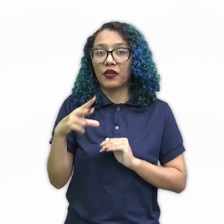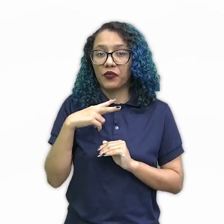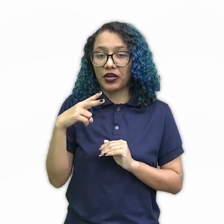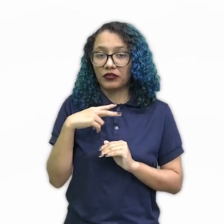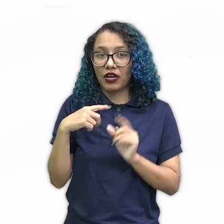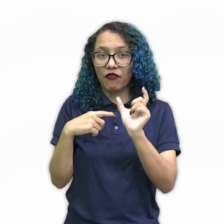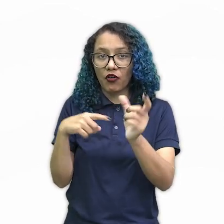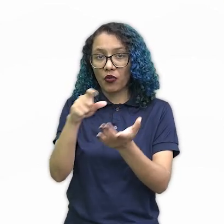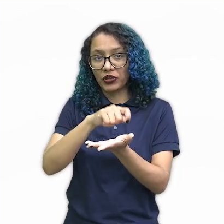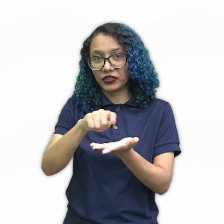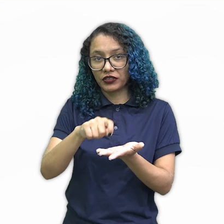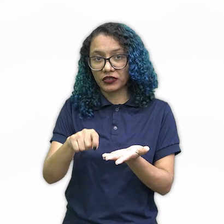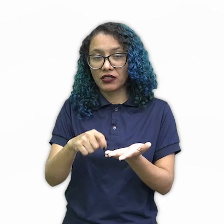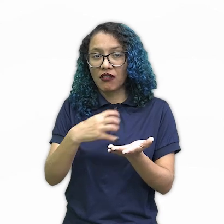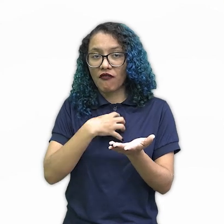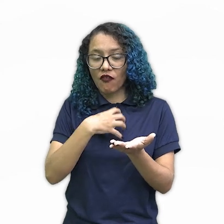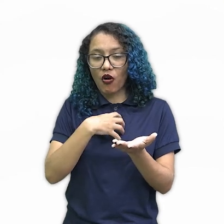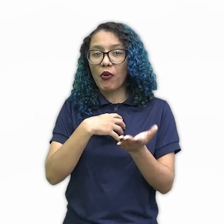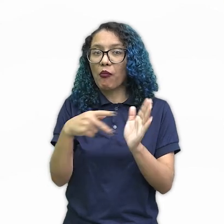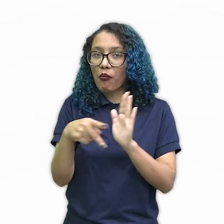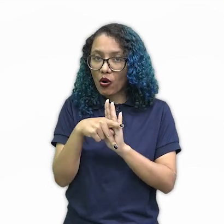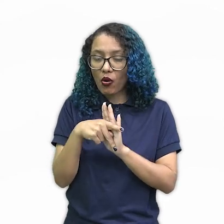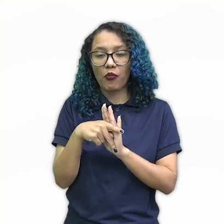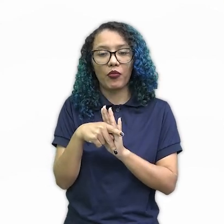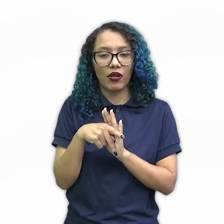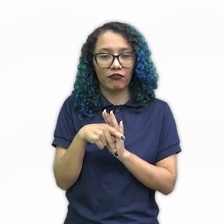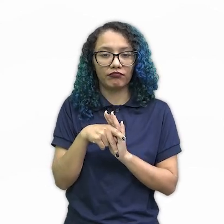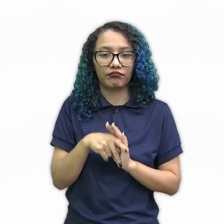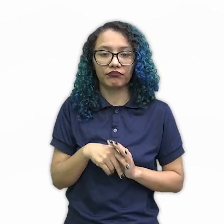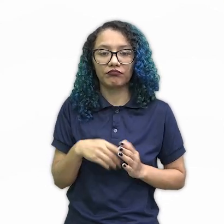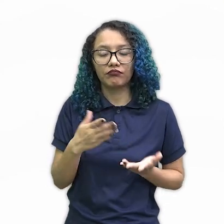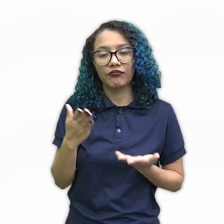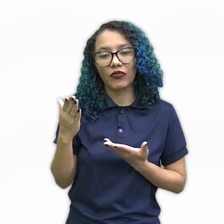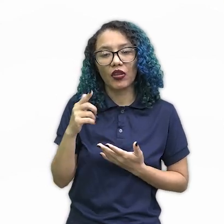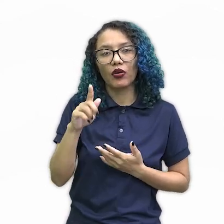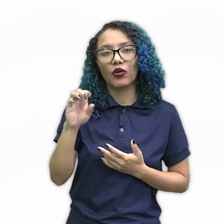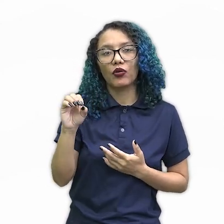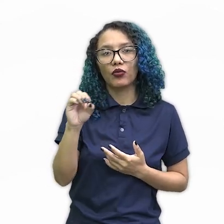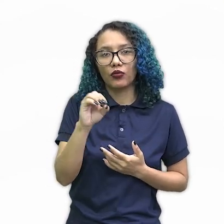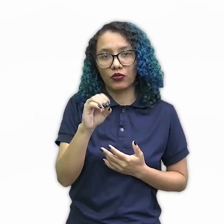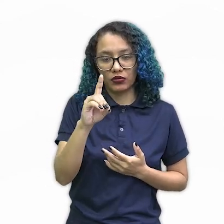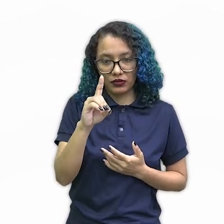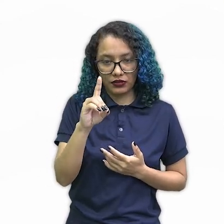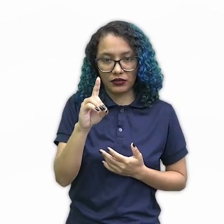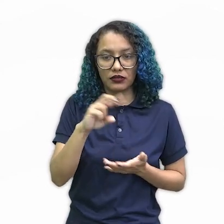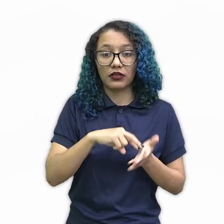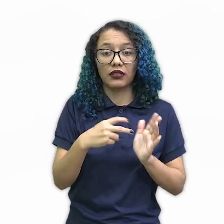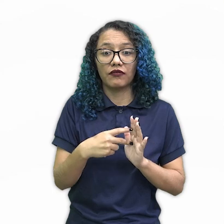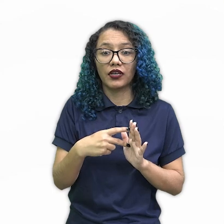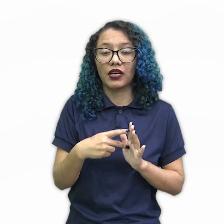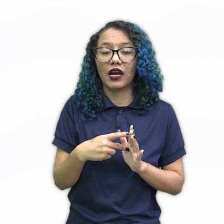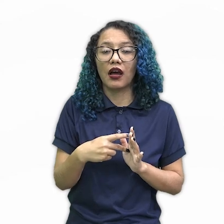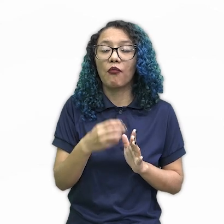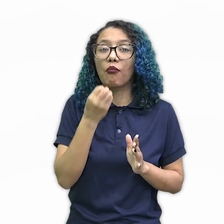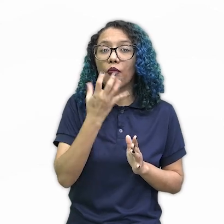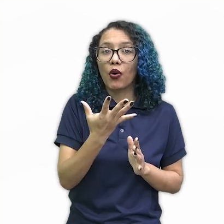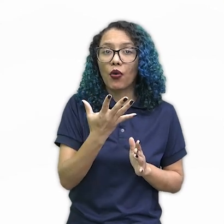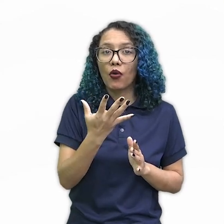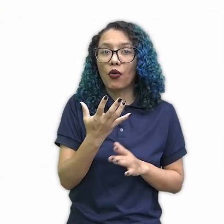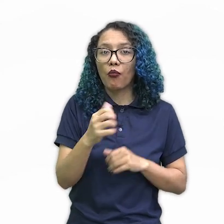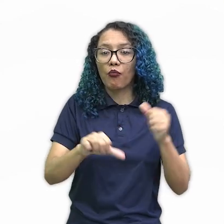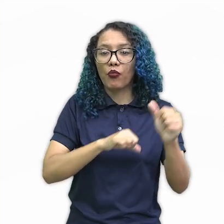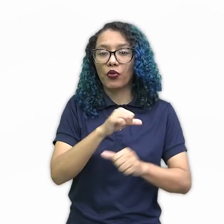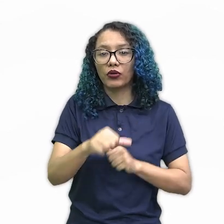de escrever. Então aqui, good, que quer dizer bom, vai se transformar em